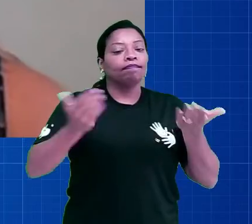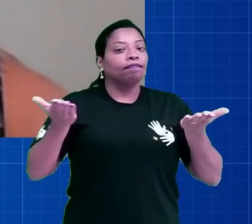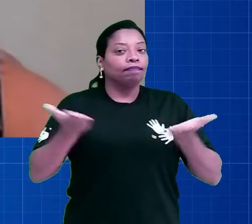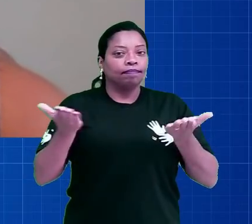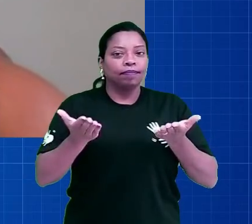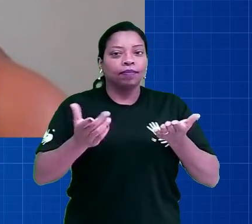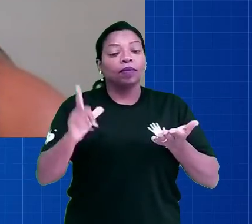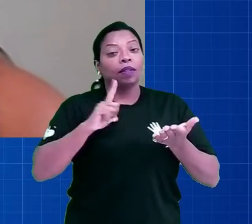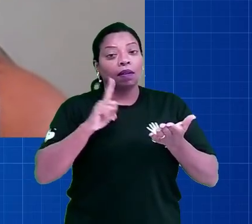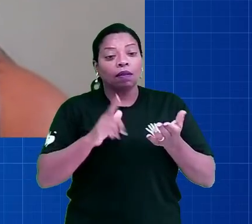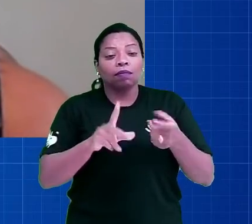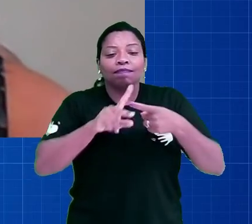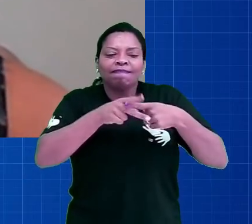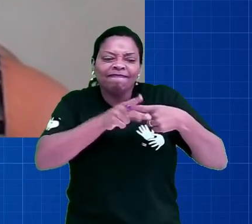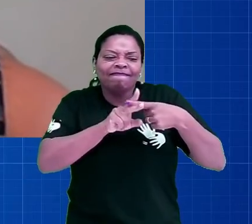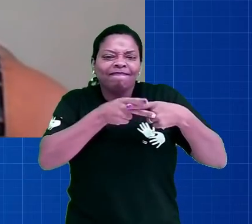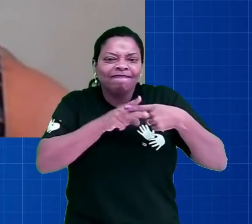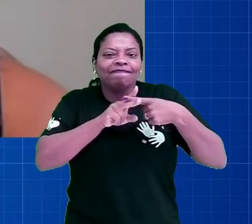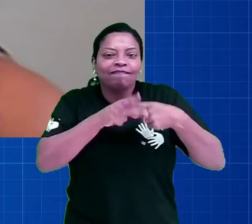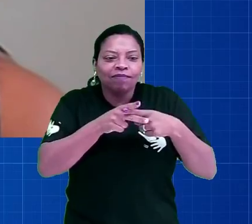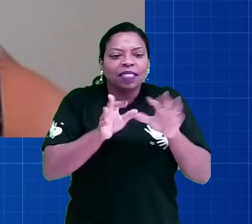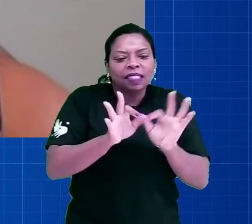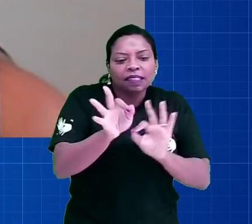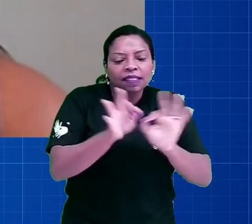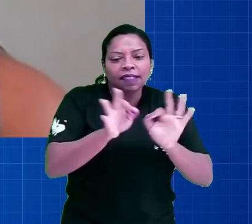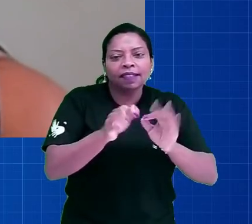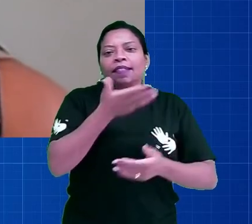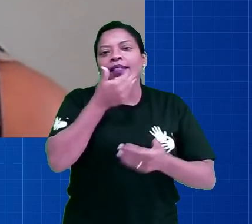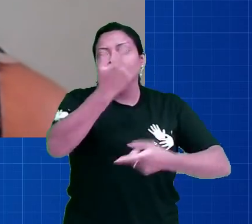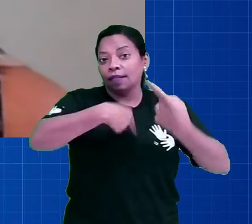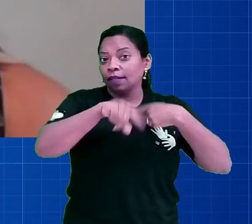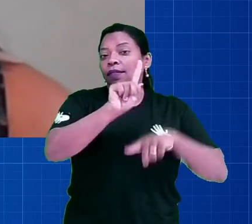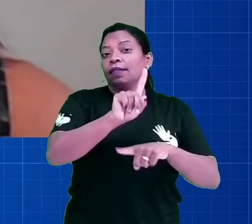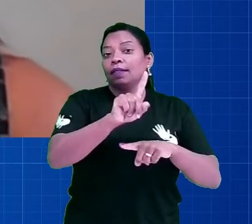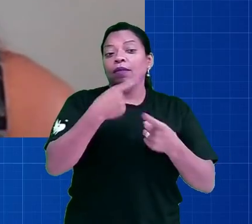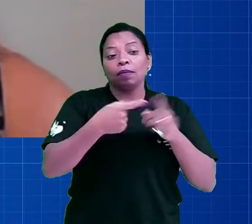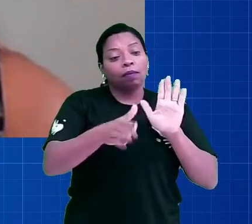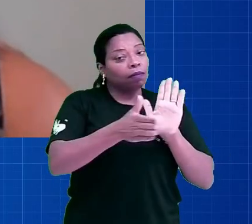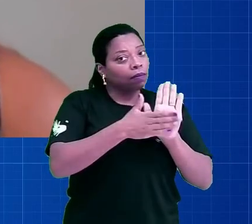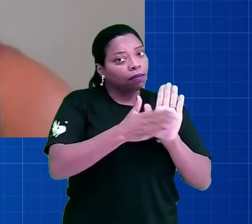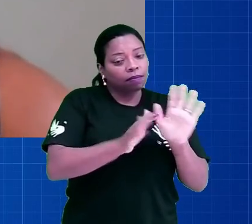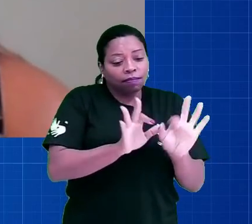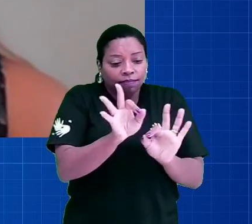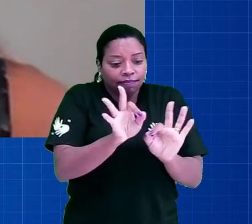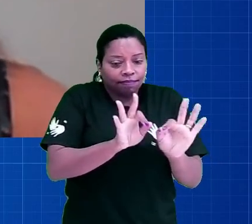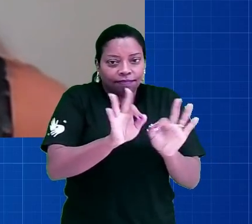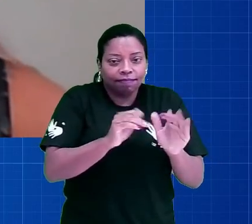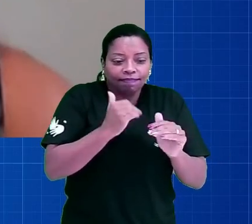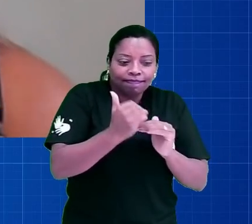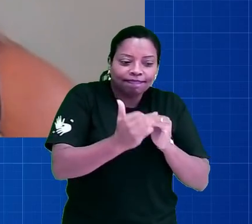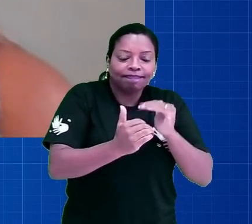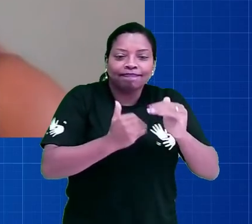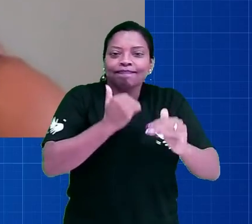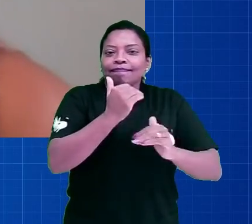sendo vivenciado na prática para ir construindo e aparando as arestas desse processo que, como é um projeto, realmente